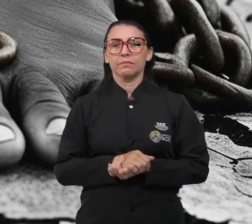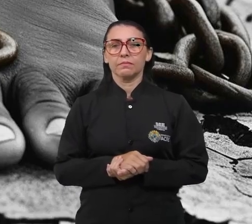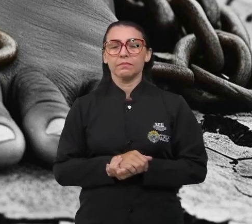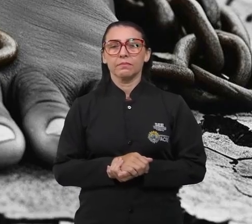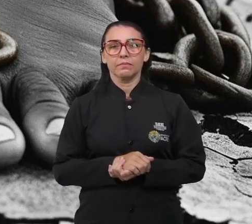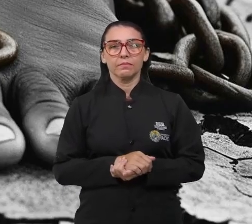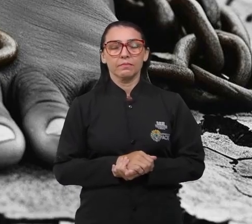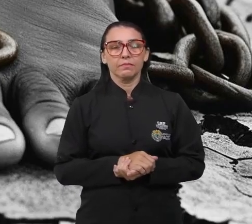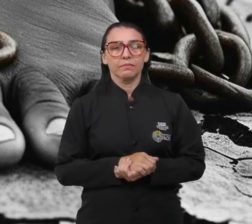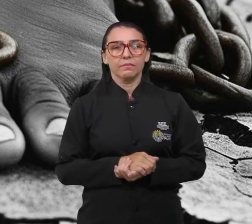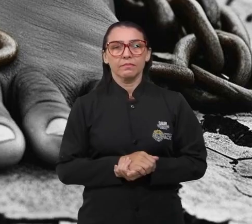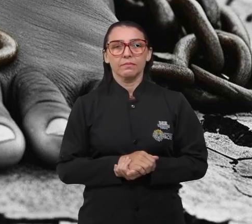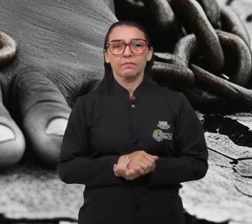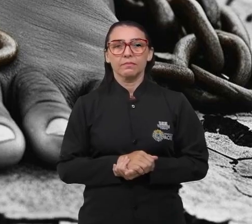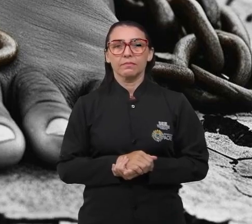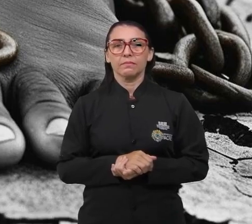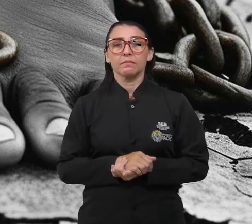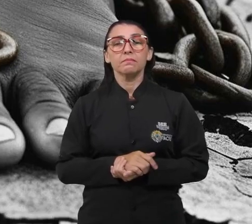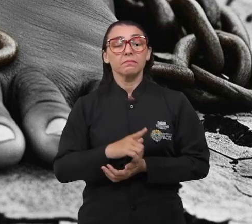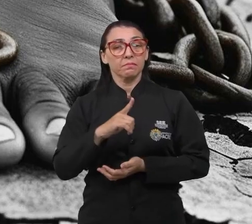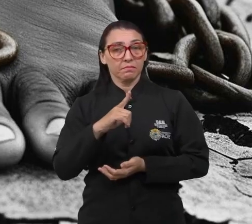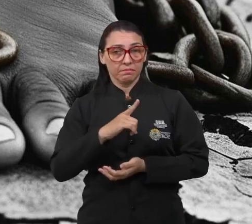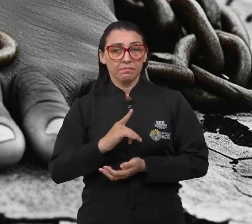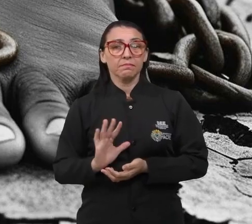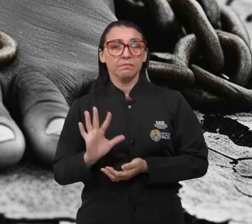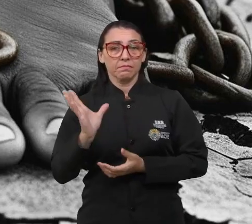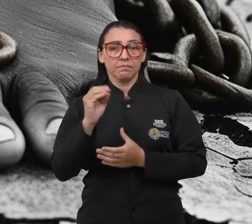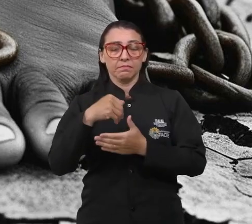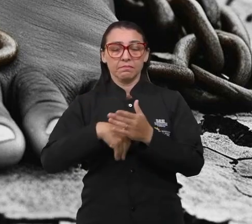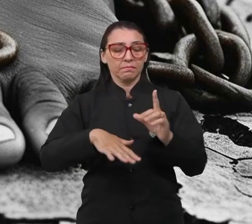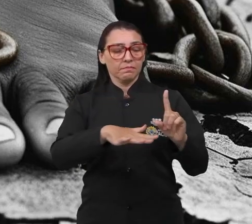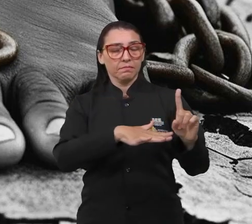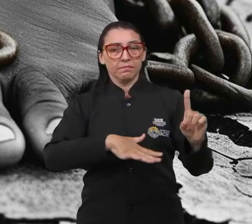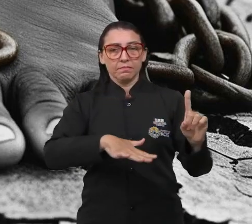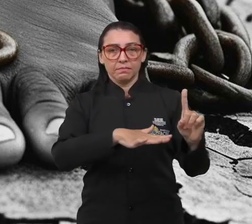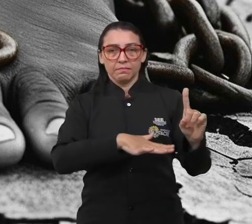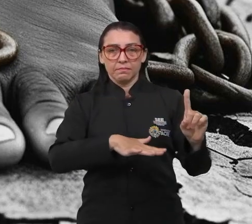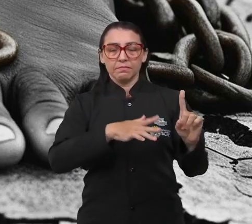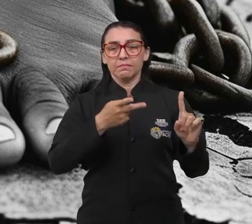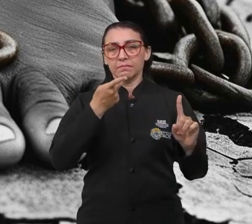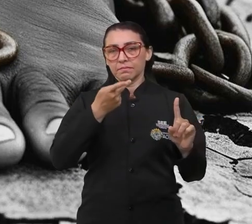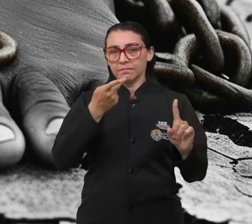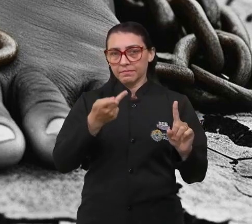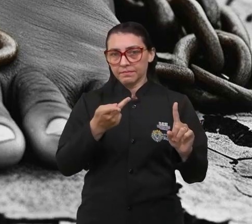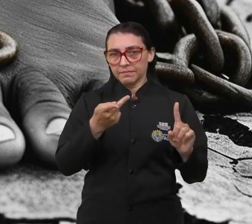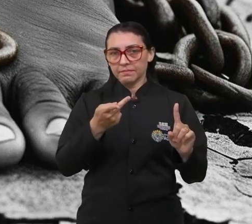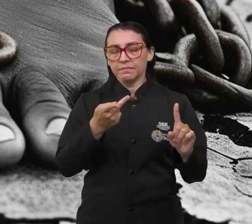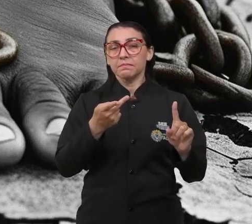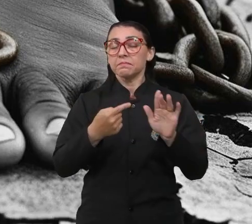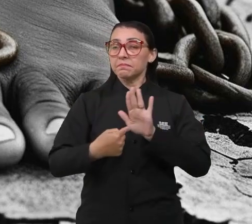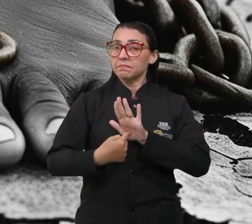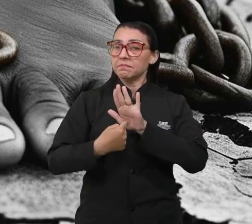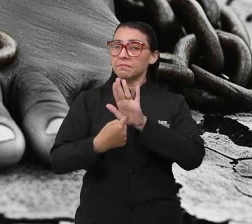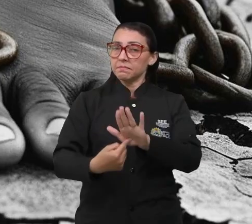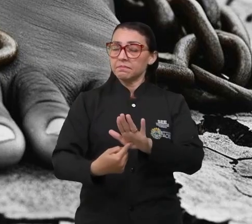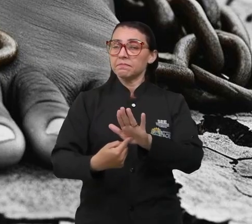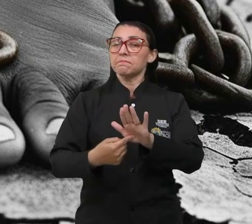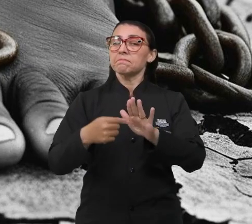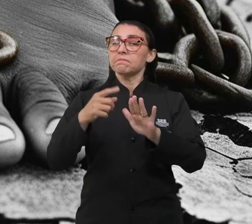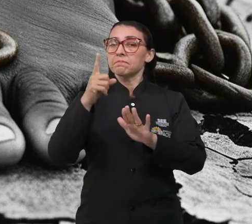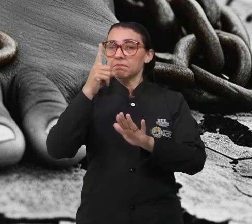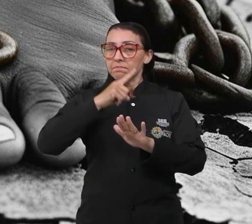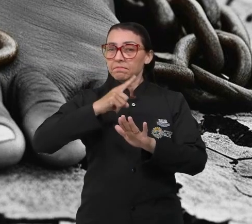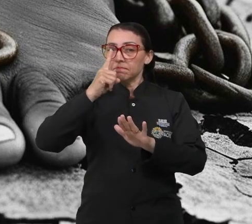pessoal? Então, a existência desses casos dentro da sociedade, como eu estava falando, evidencia